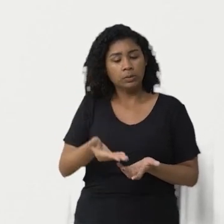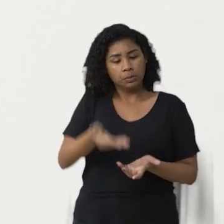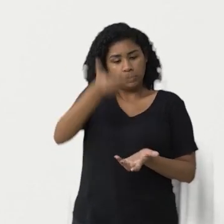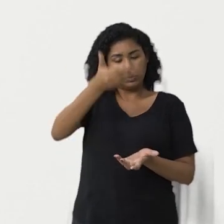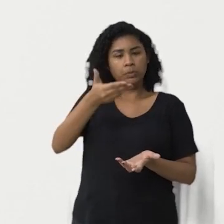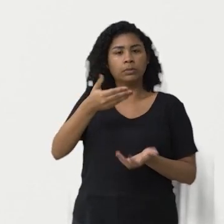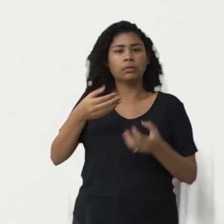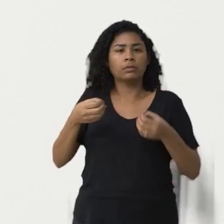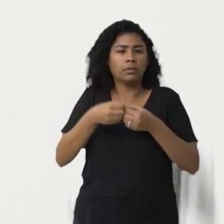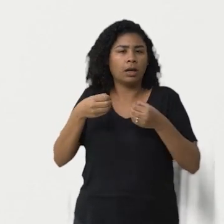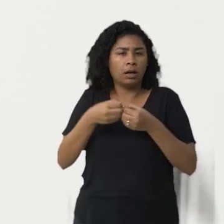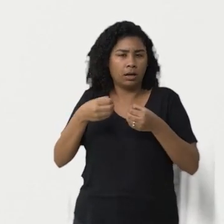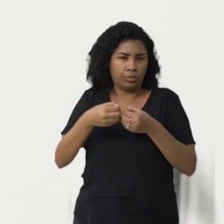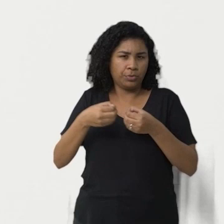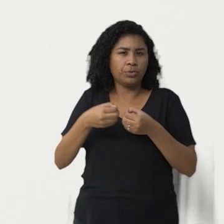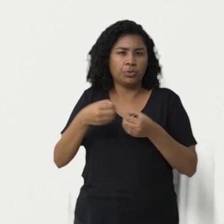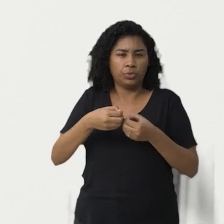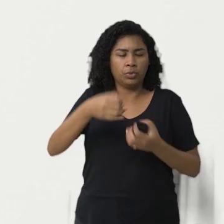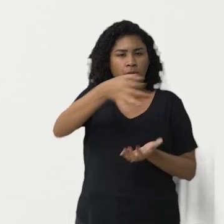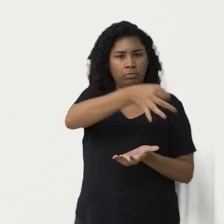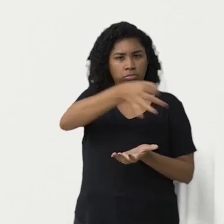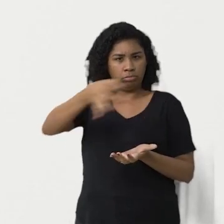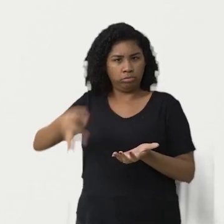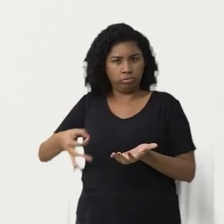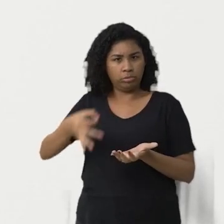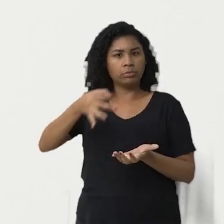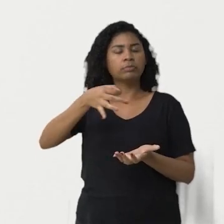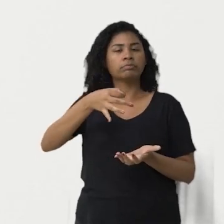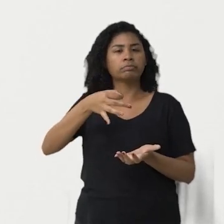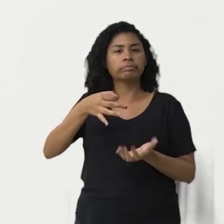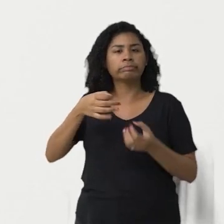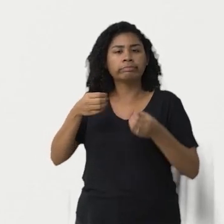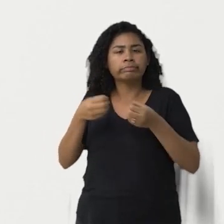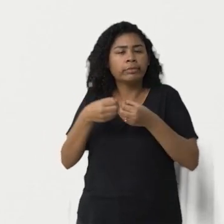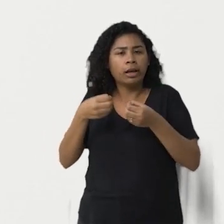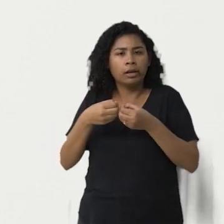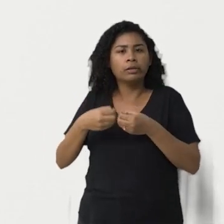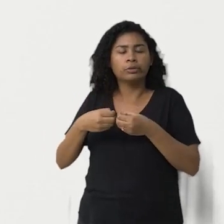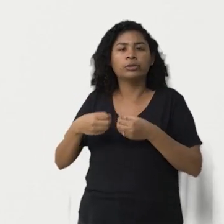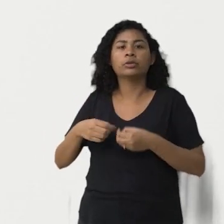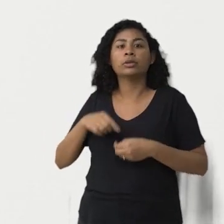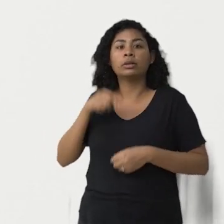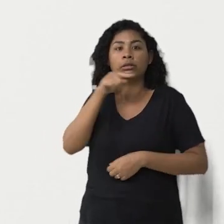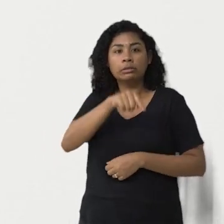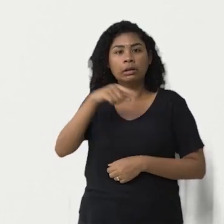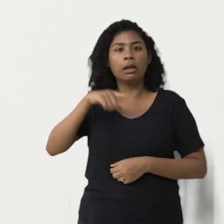área na zona intertropical, próximo à linha do Equador, vai ter uma baixa